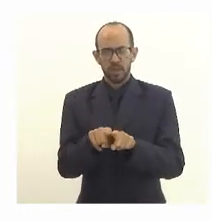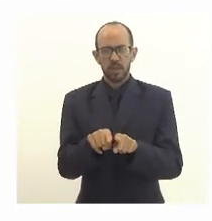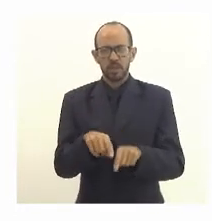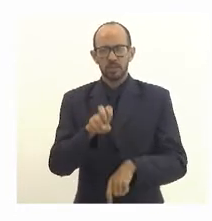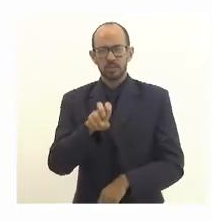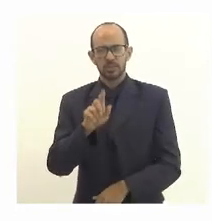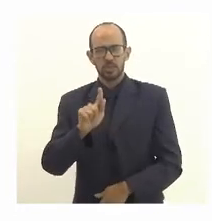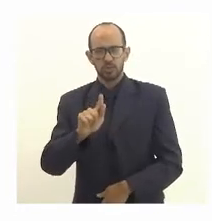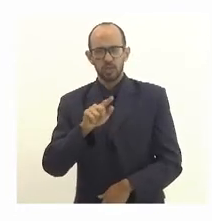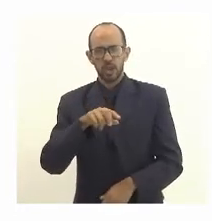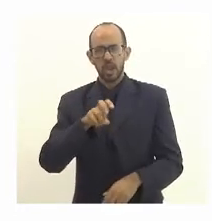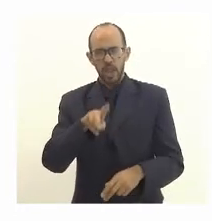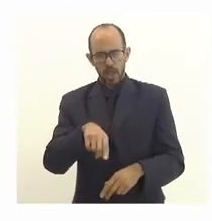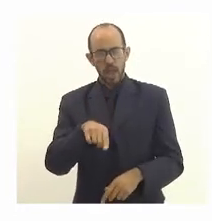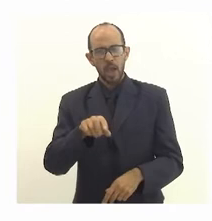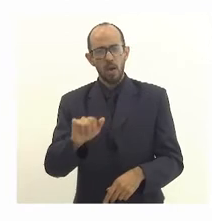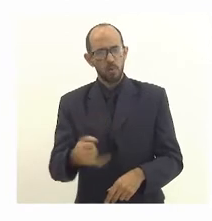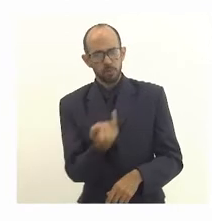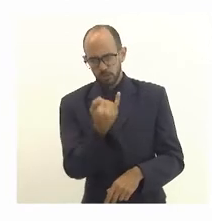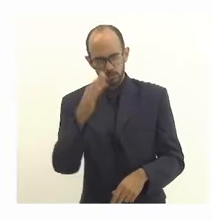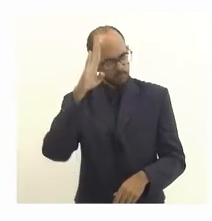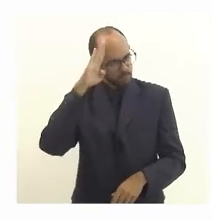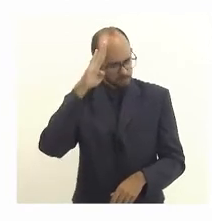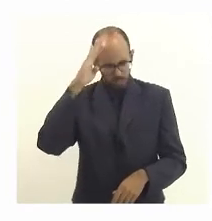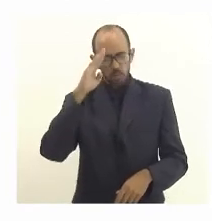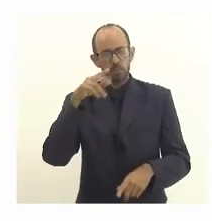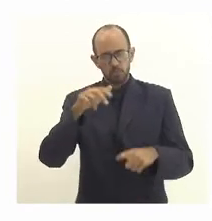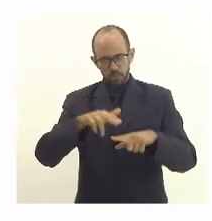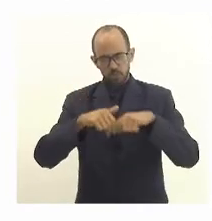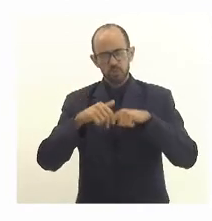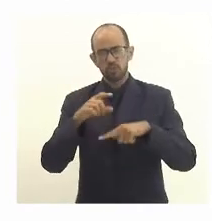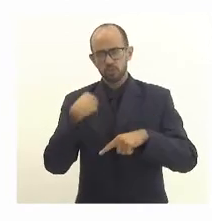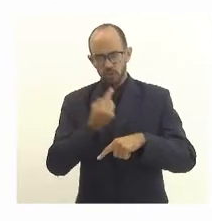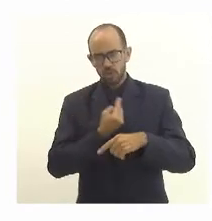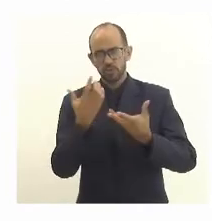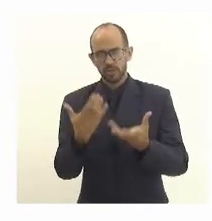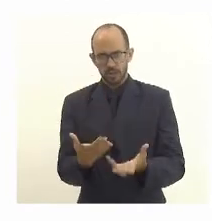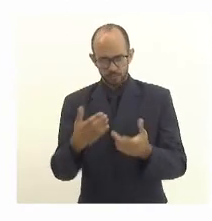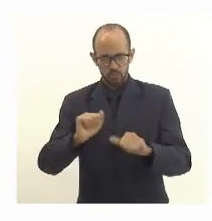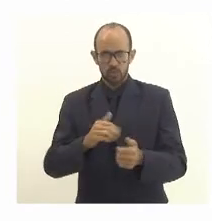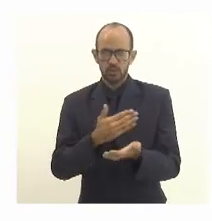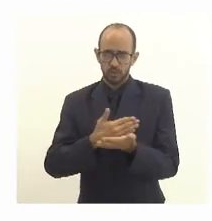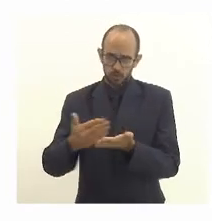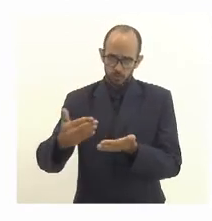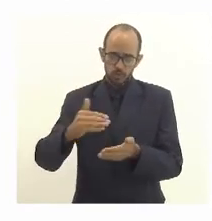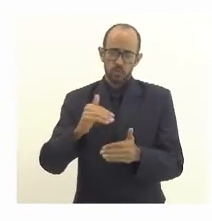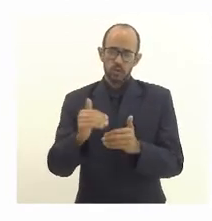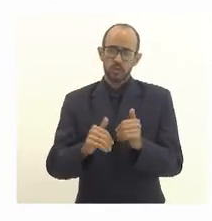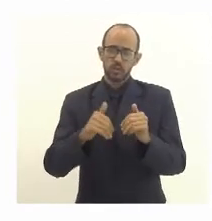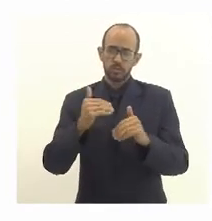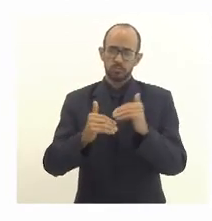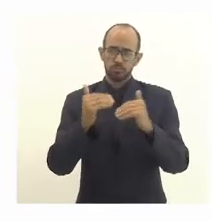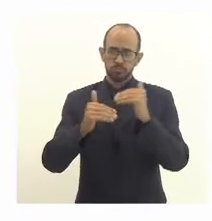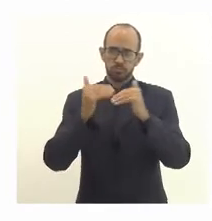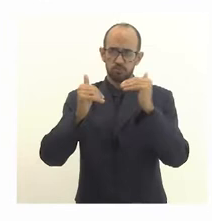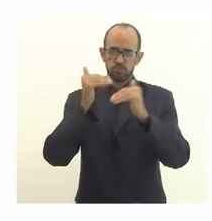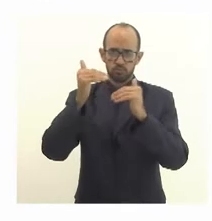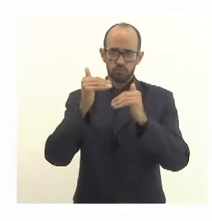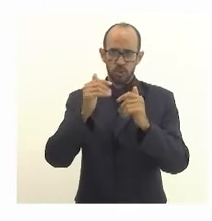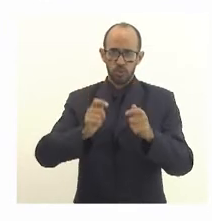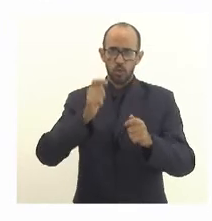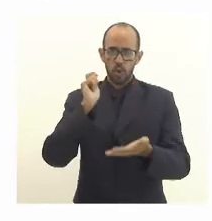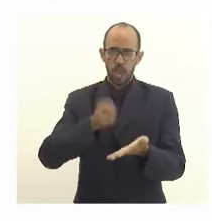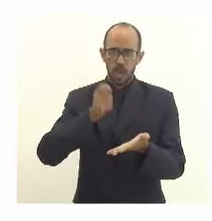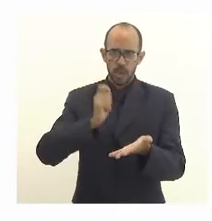essa oportunidade, por isso a gente está muito ligado. Desde que começou esse processo, saíram os vencedores do leilão, a gente já começou